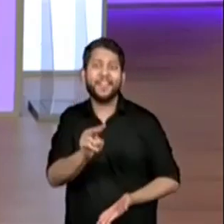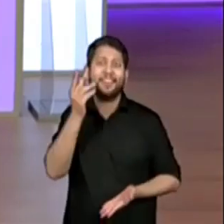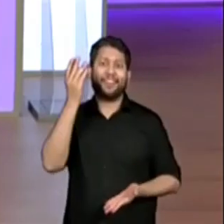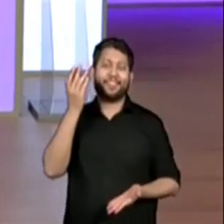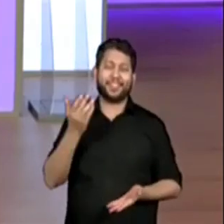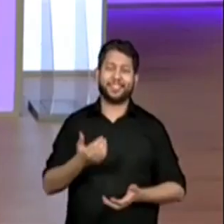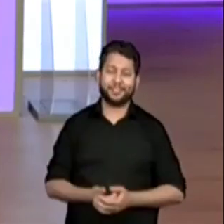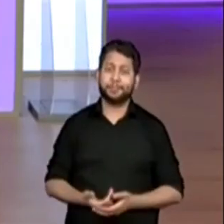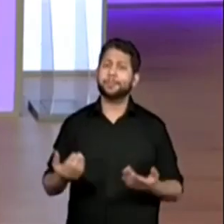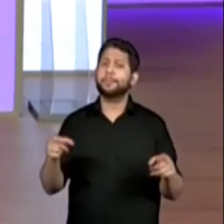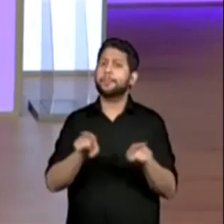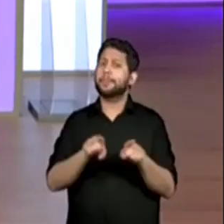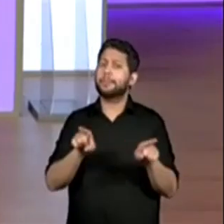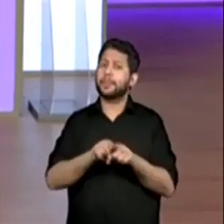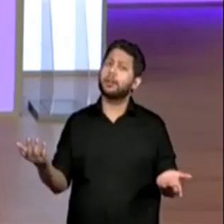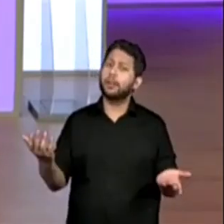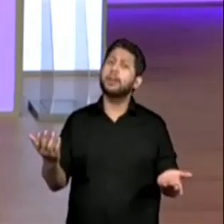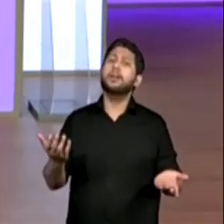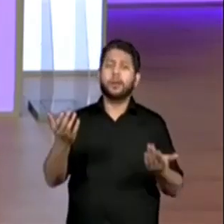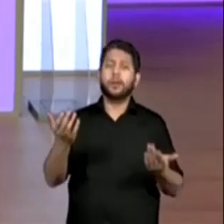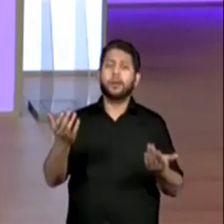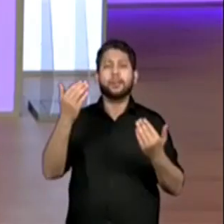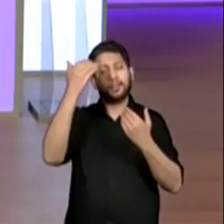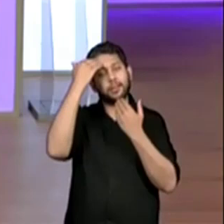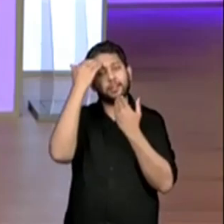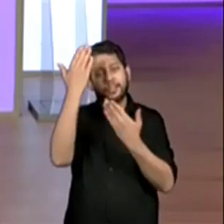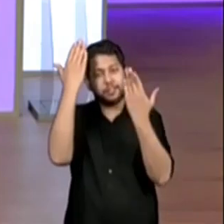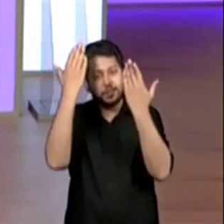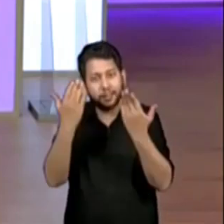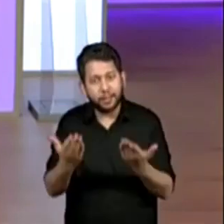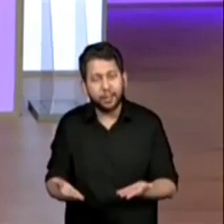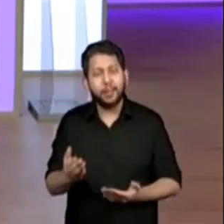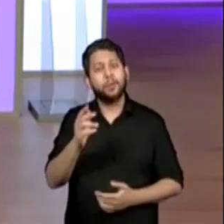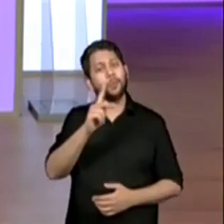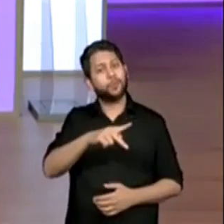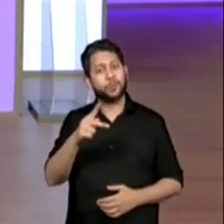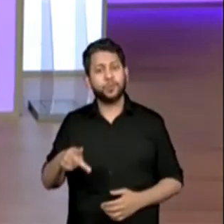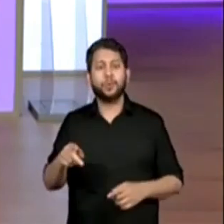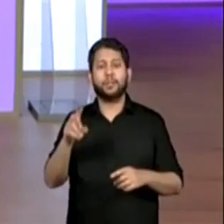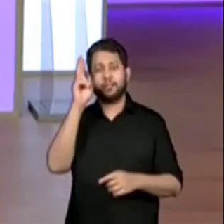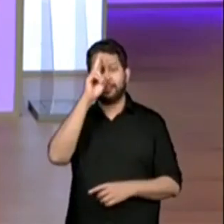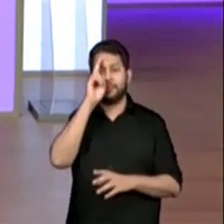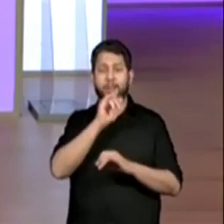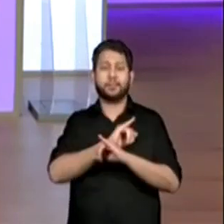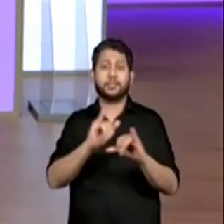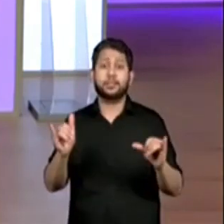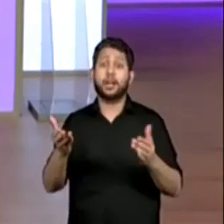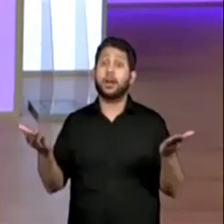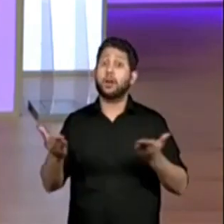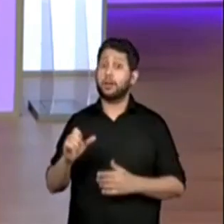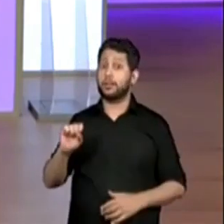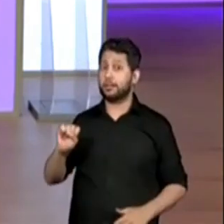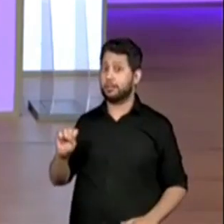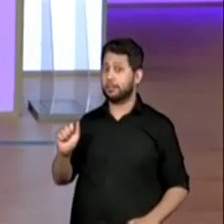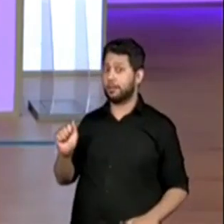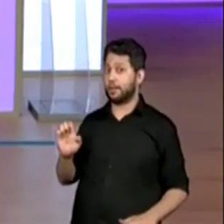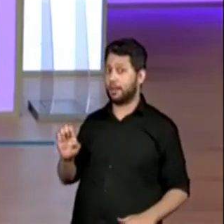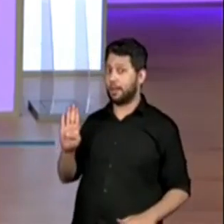não posso esquecer para os meus amigos professores também, lembrá-los que o SAEB está chegando,